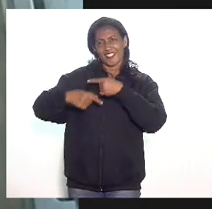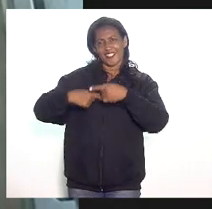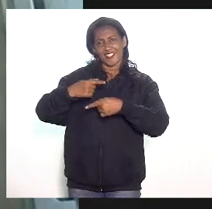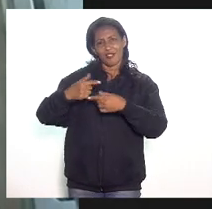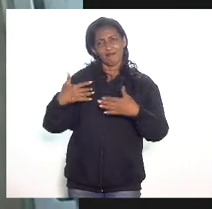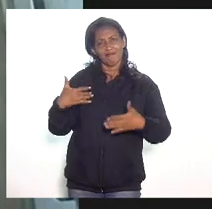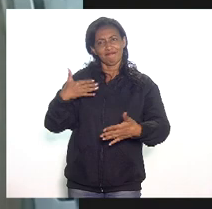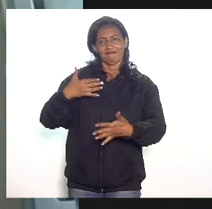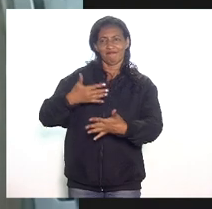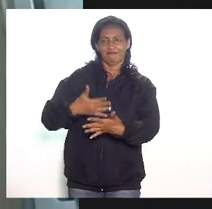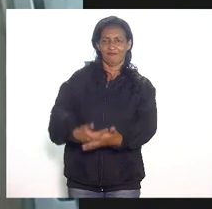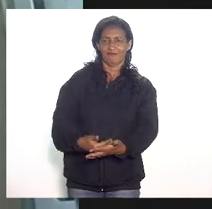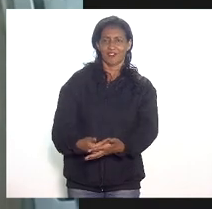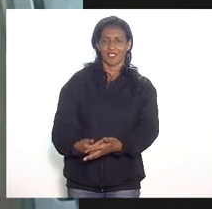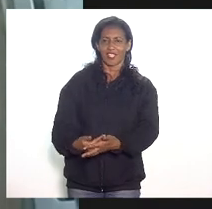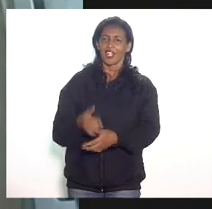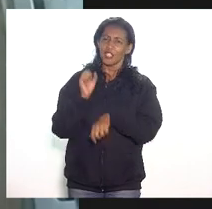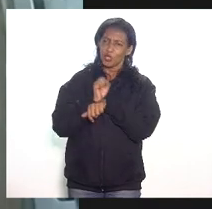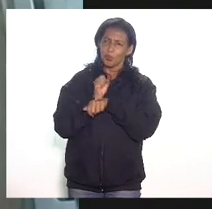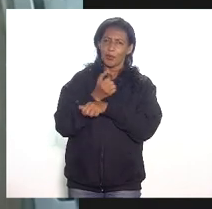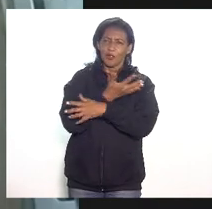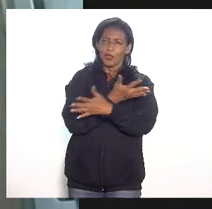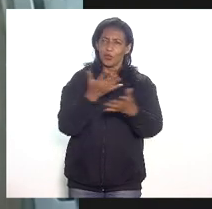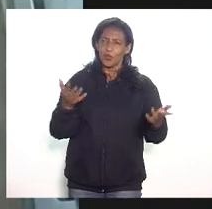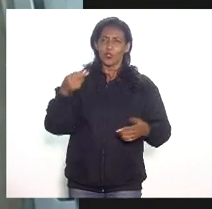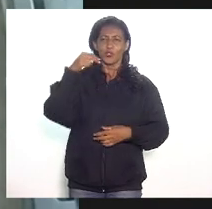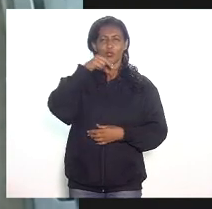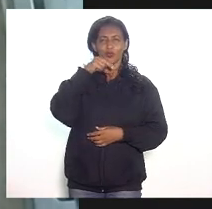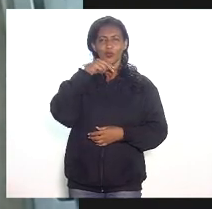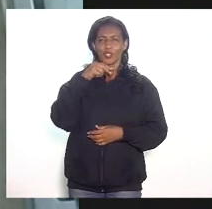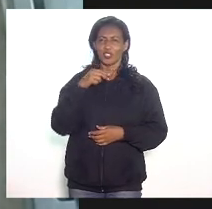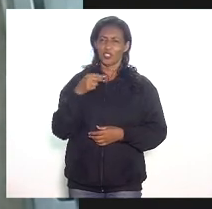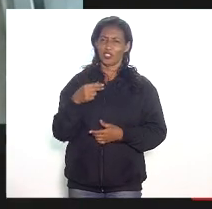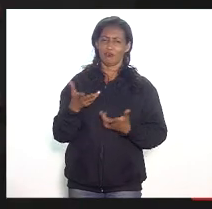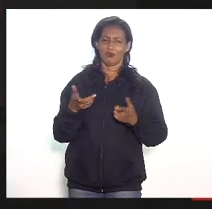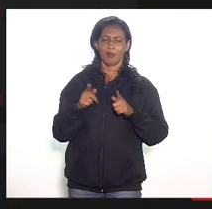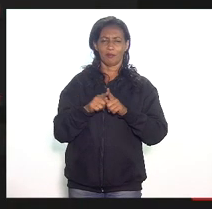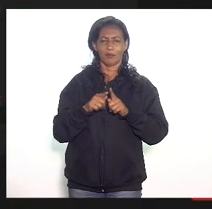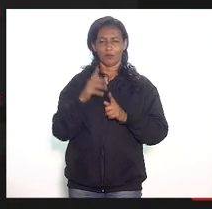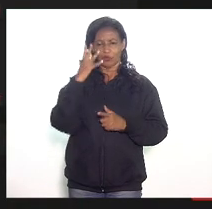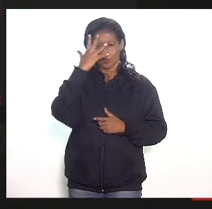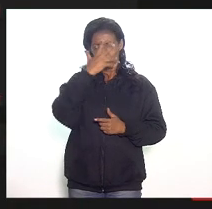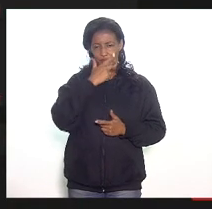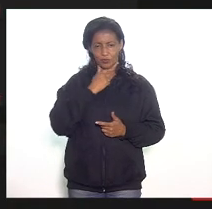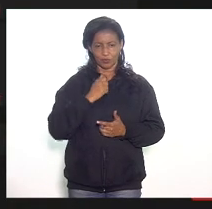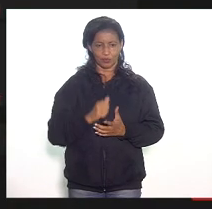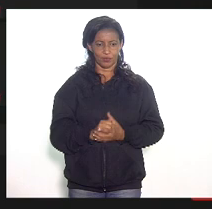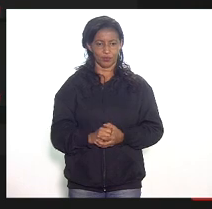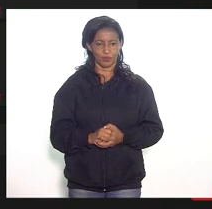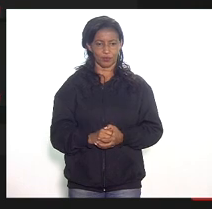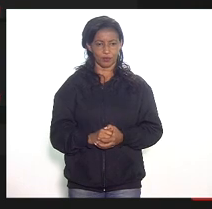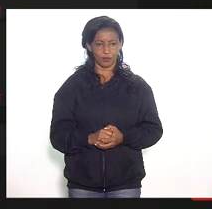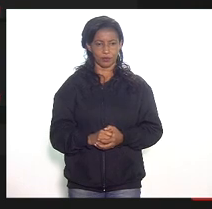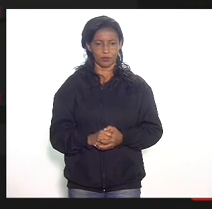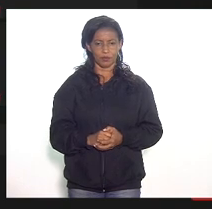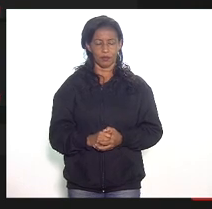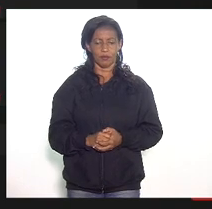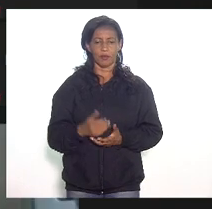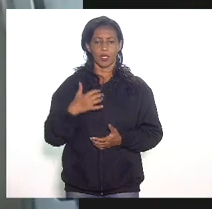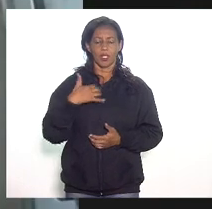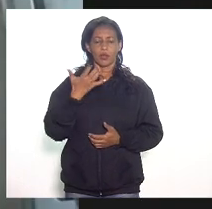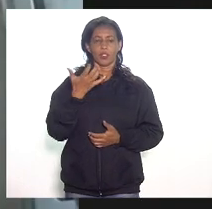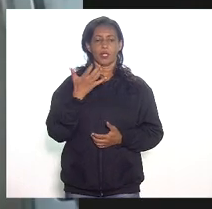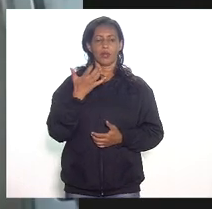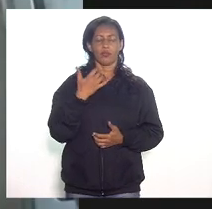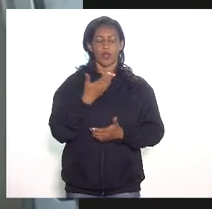Espero que muitos netinhos você ainda tenha pela frente e o garoto é uma gracinha. Eu queria falar aos novos deputados que